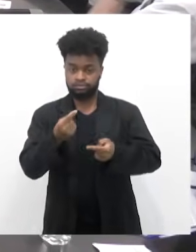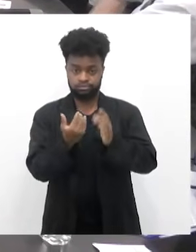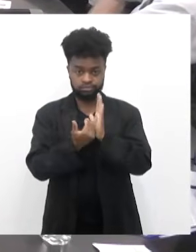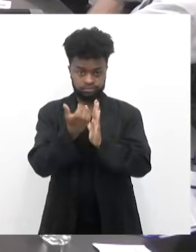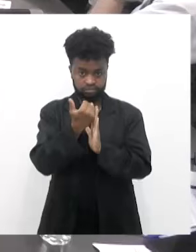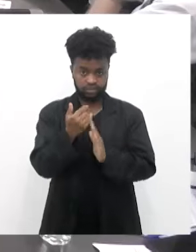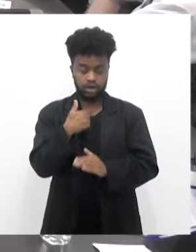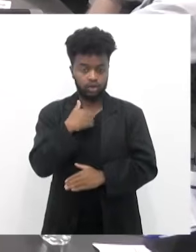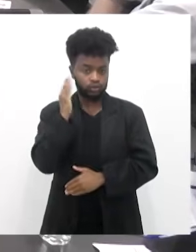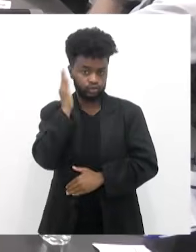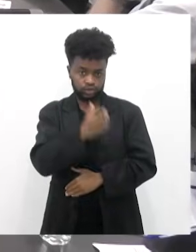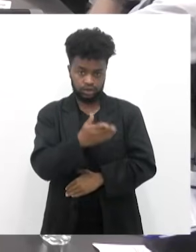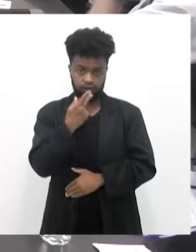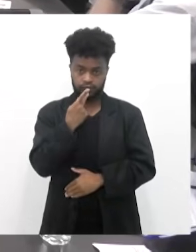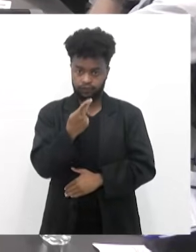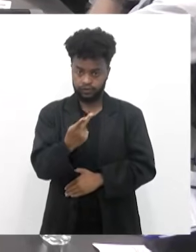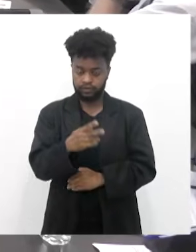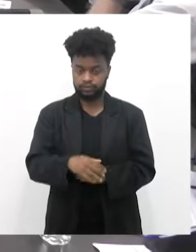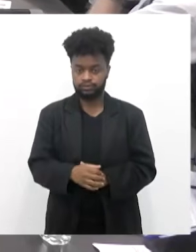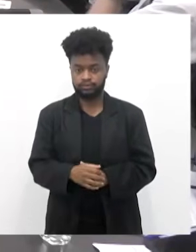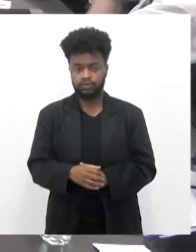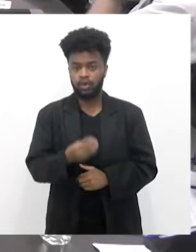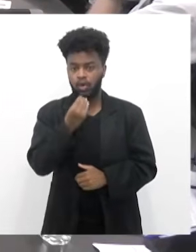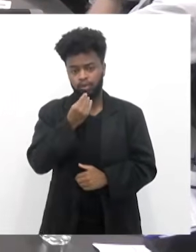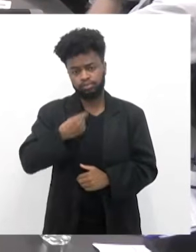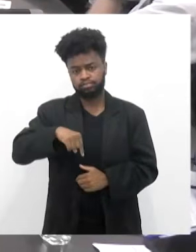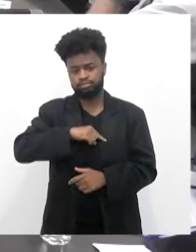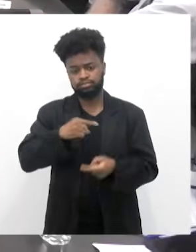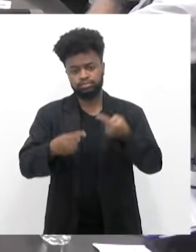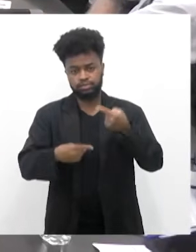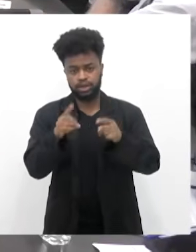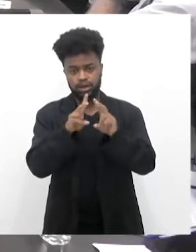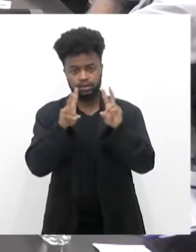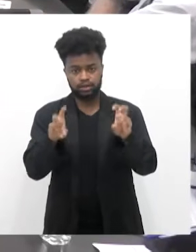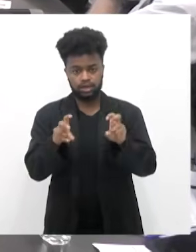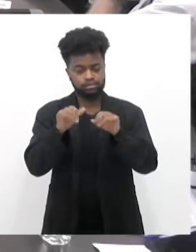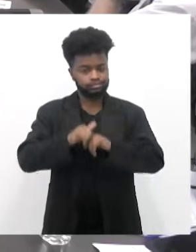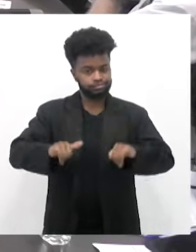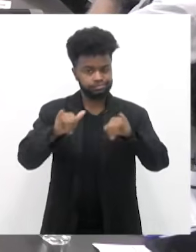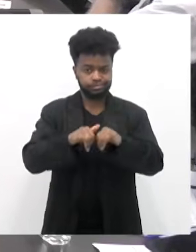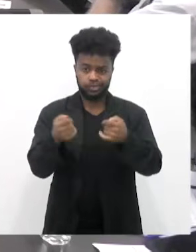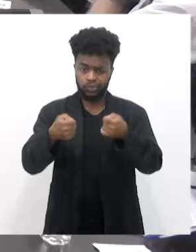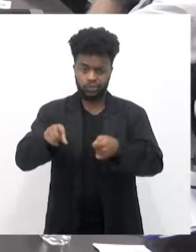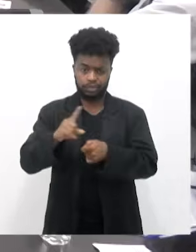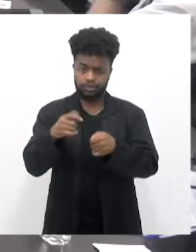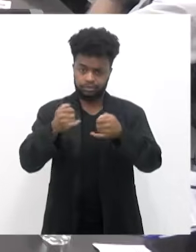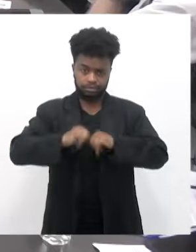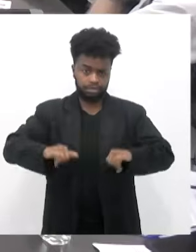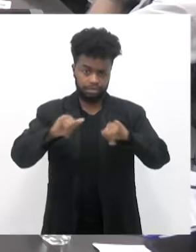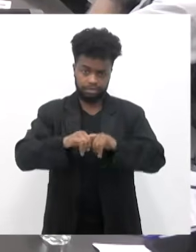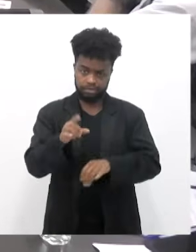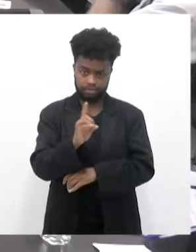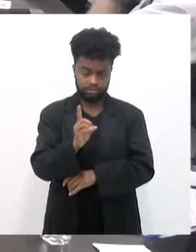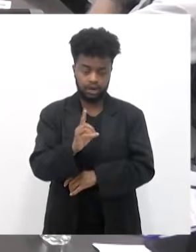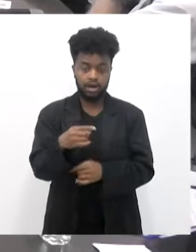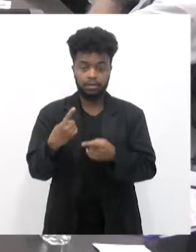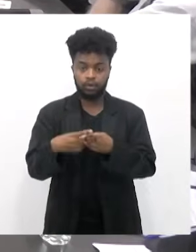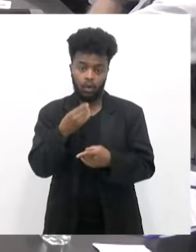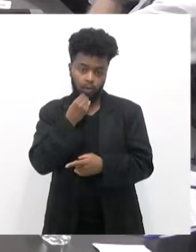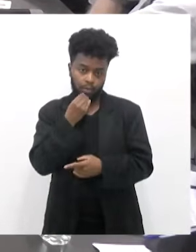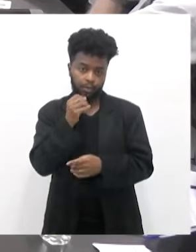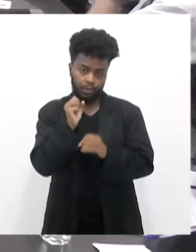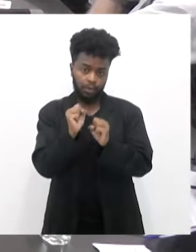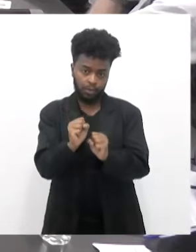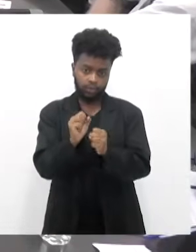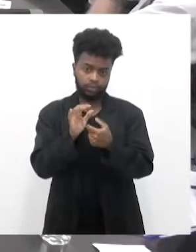Eu vou direto ao ponto... Aí, claro, a gente adentra nas questões relacionadas à propaganda, não há necessidade direta de propaganda. Claro que o candidato pode